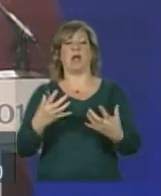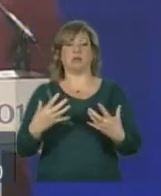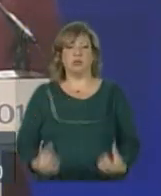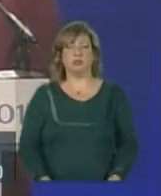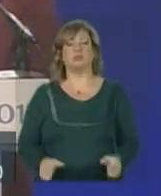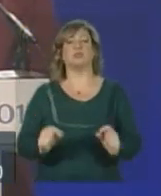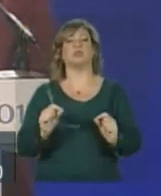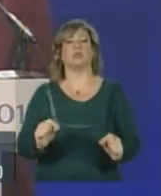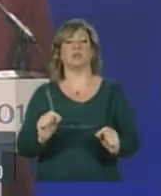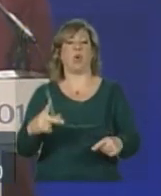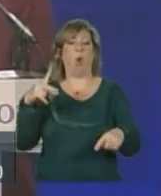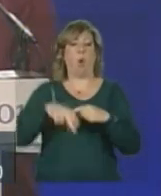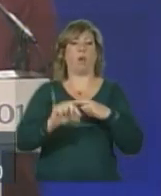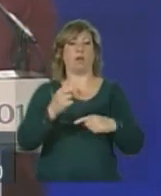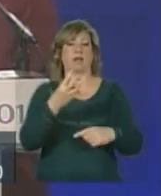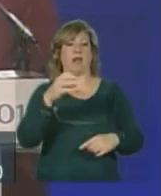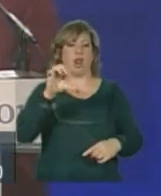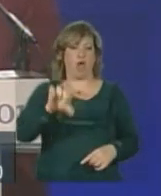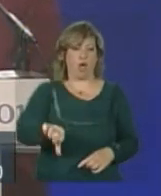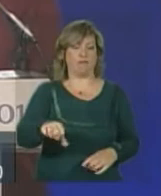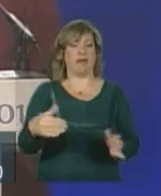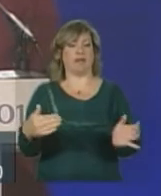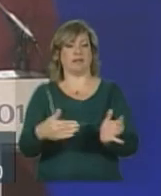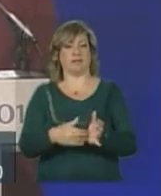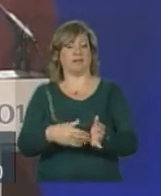voluntário de